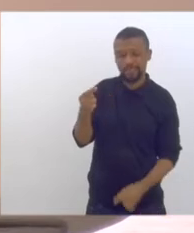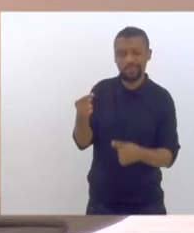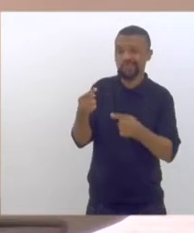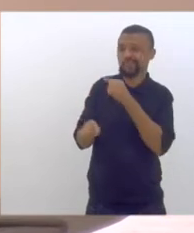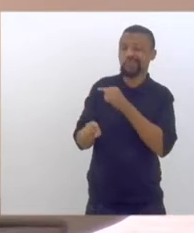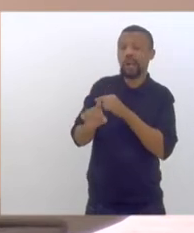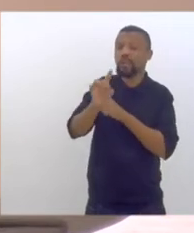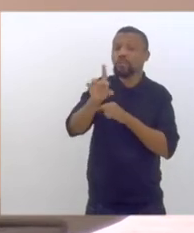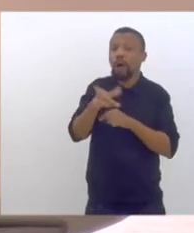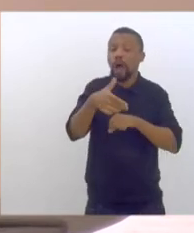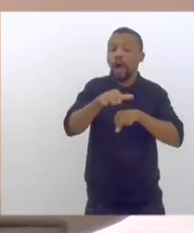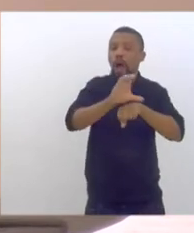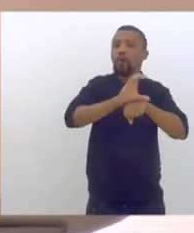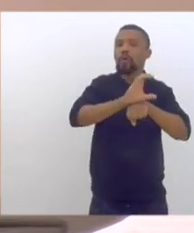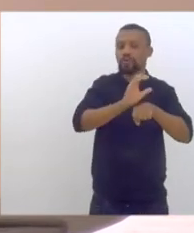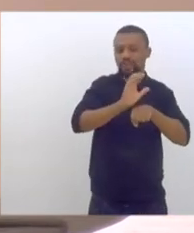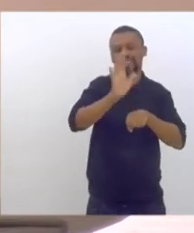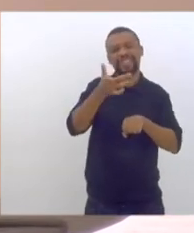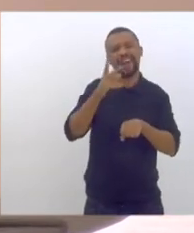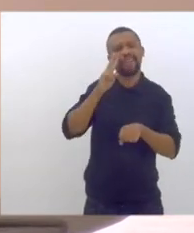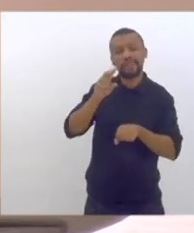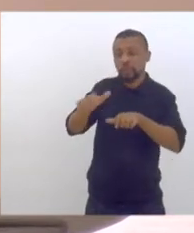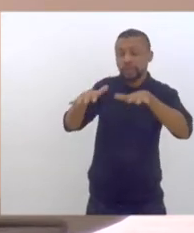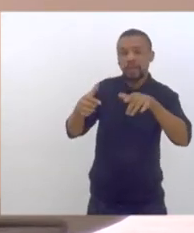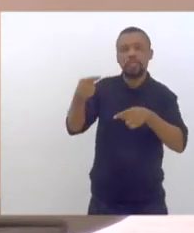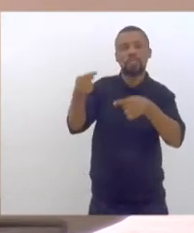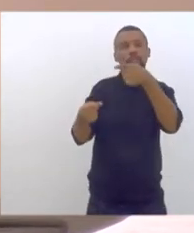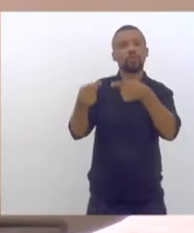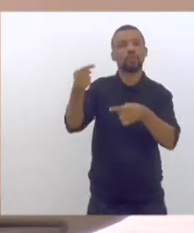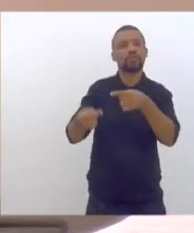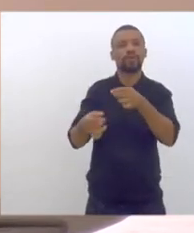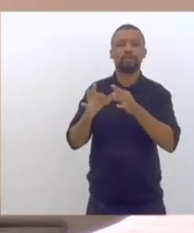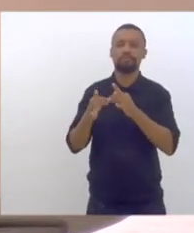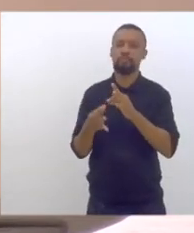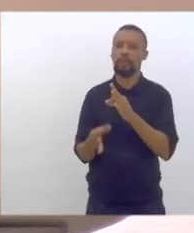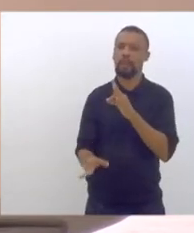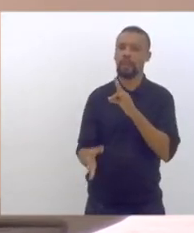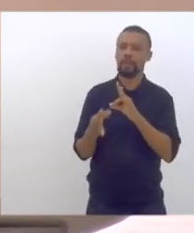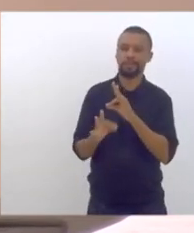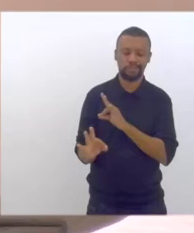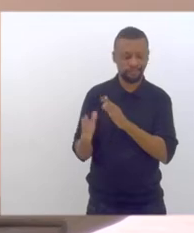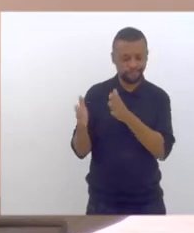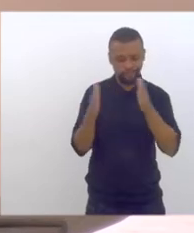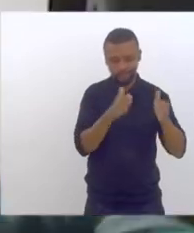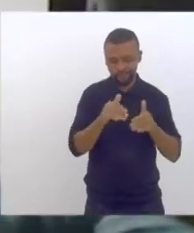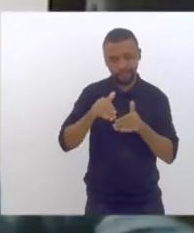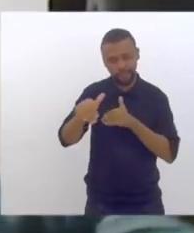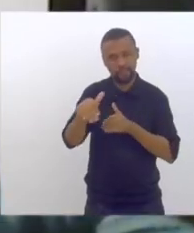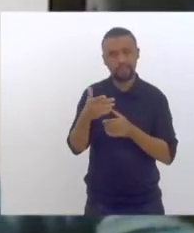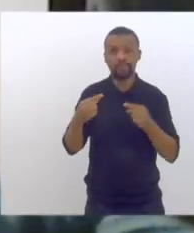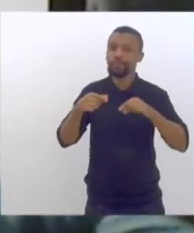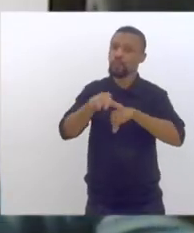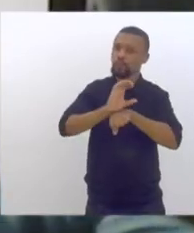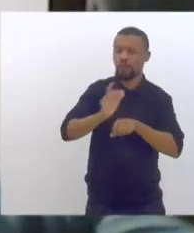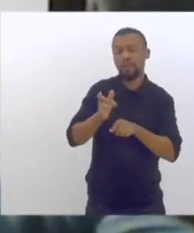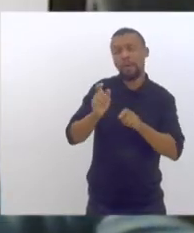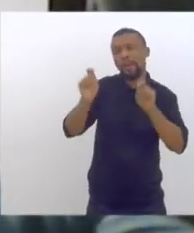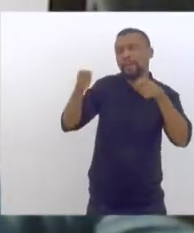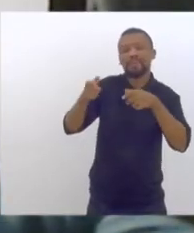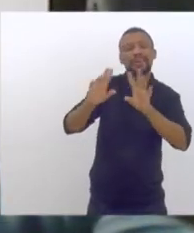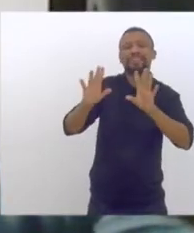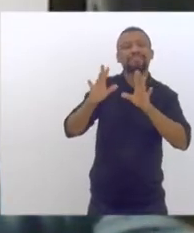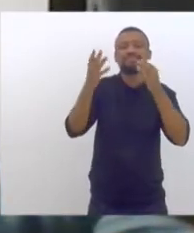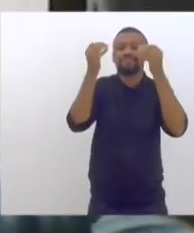discussão no pedágio na horas mas vamos em frente com sua realidade corrimentos ou poderia ser eles falar